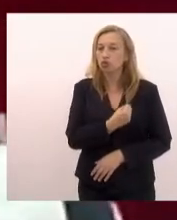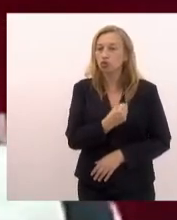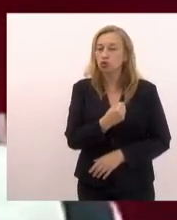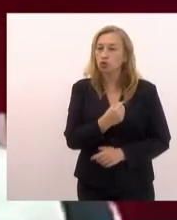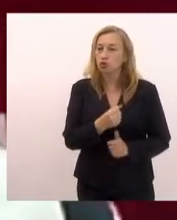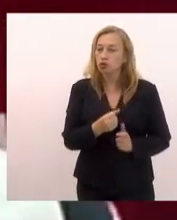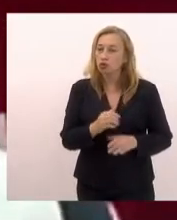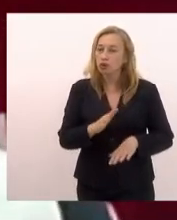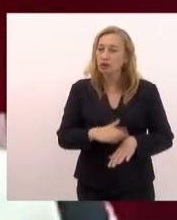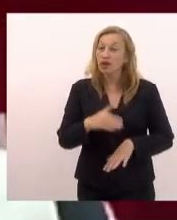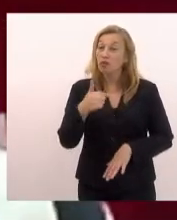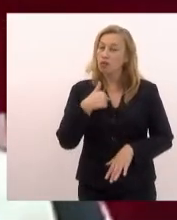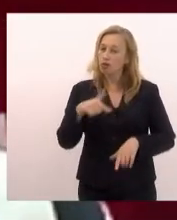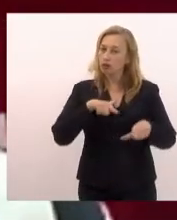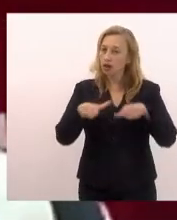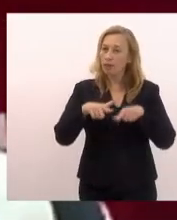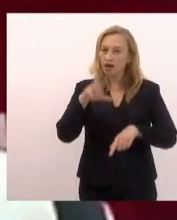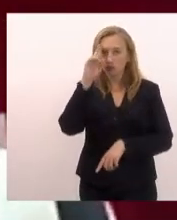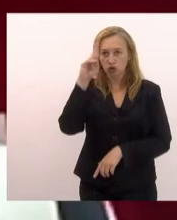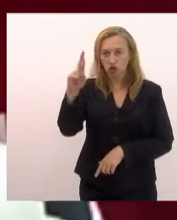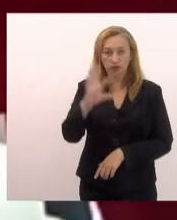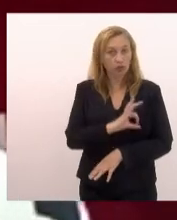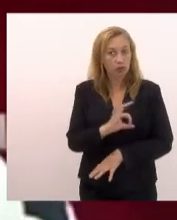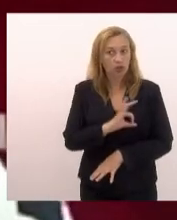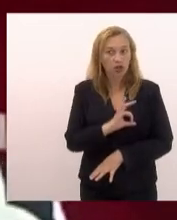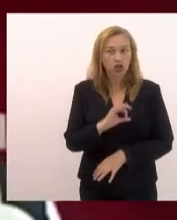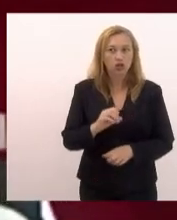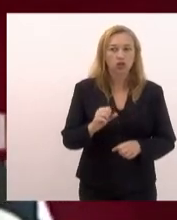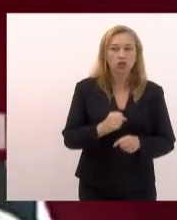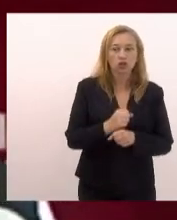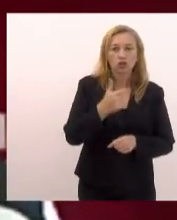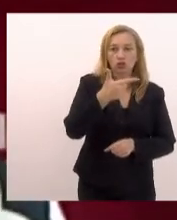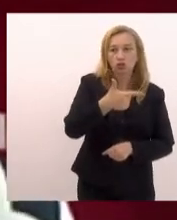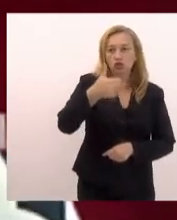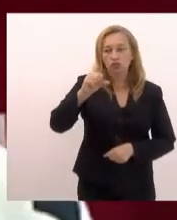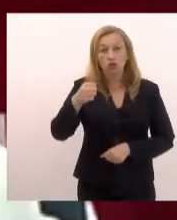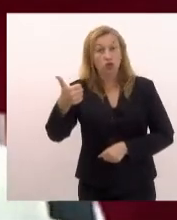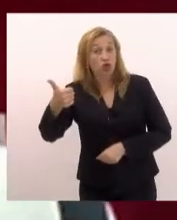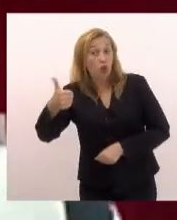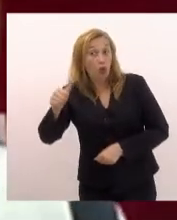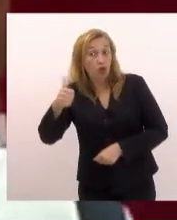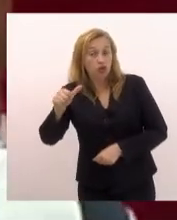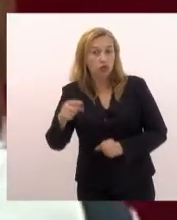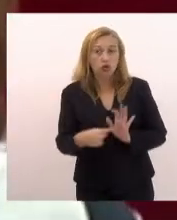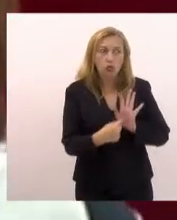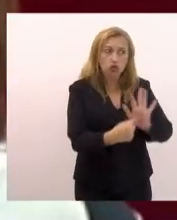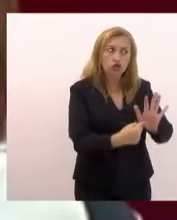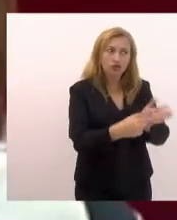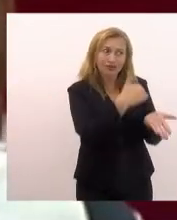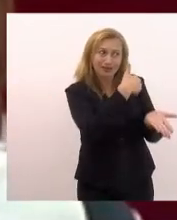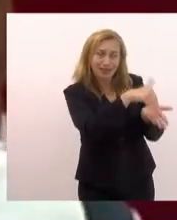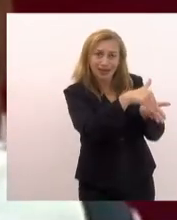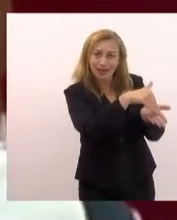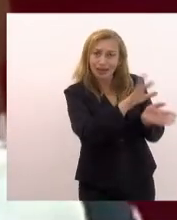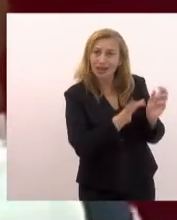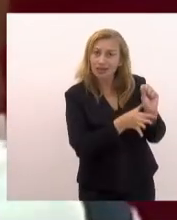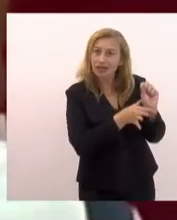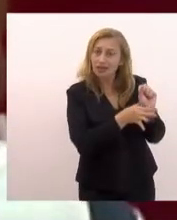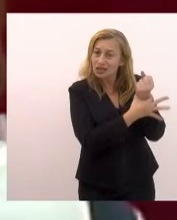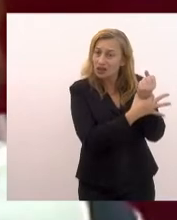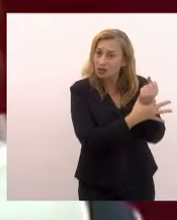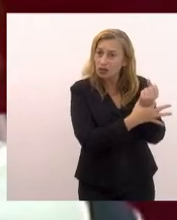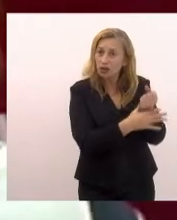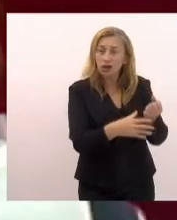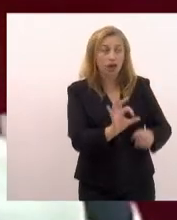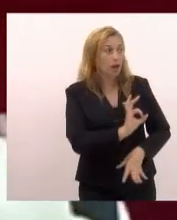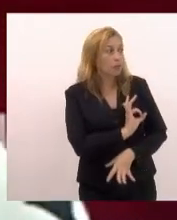na minha gestão como chefe de polícia, em 2011, quando eu mostrei ao então secretário de Segurança que o que a